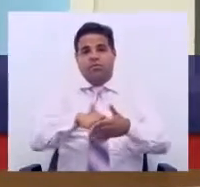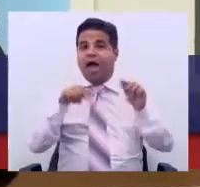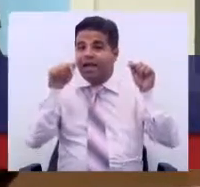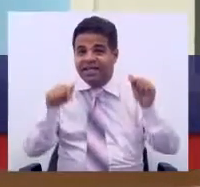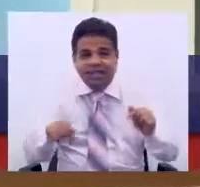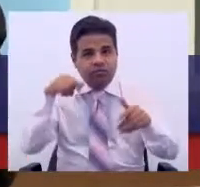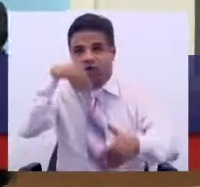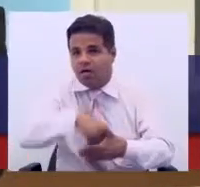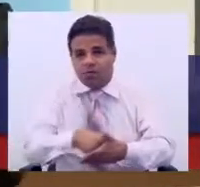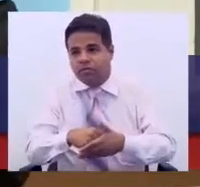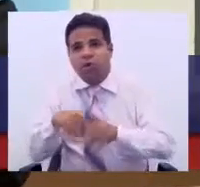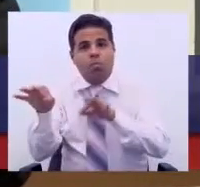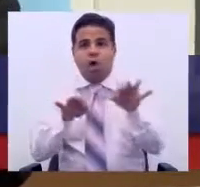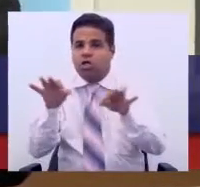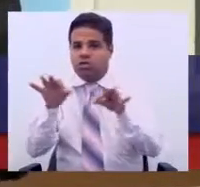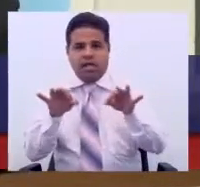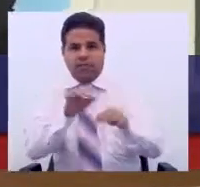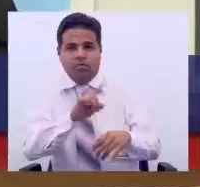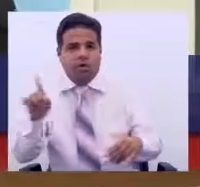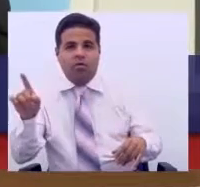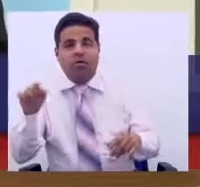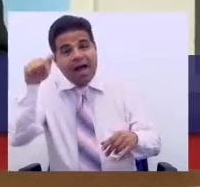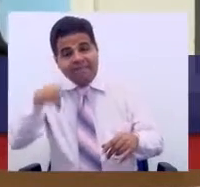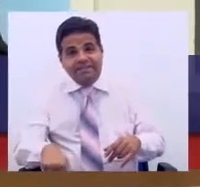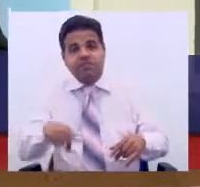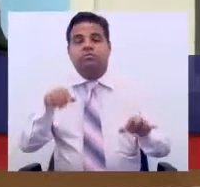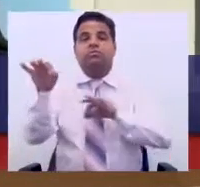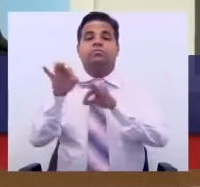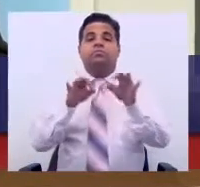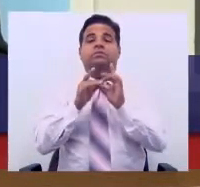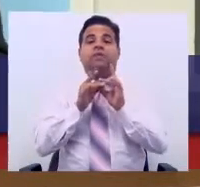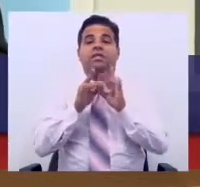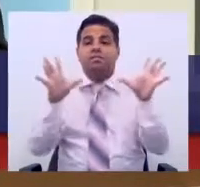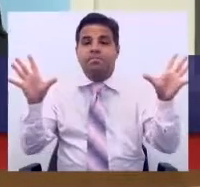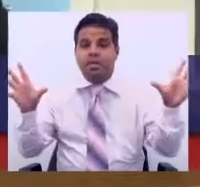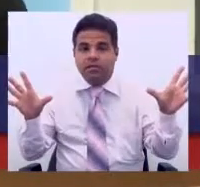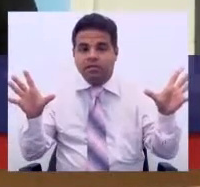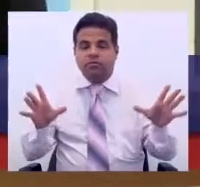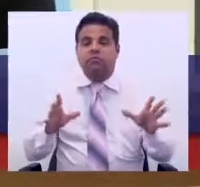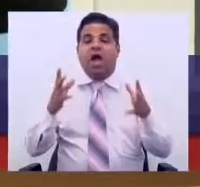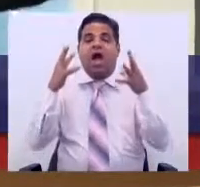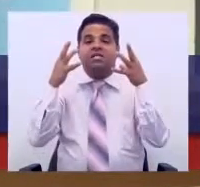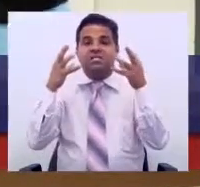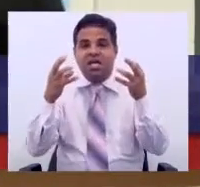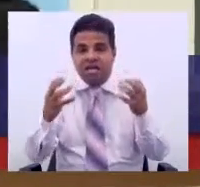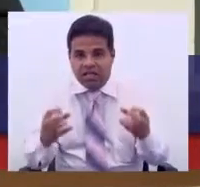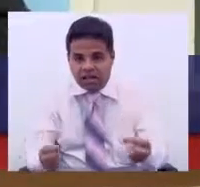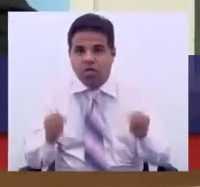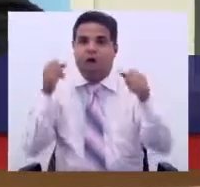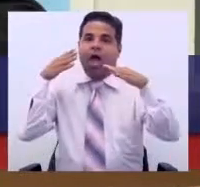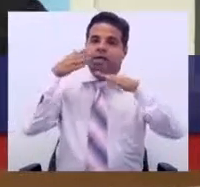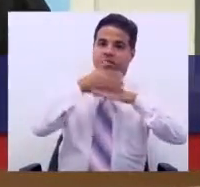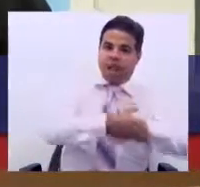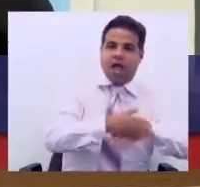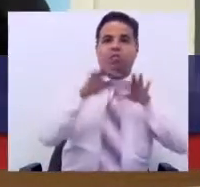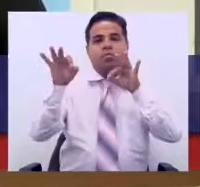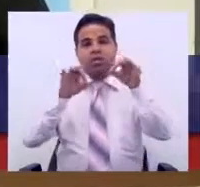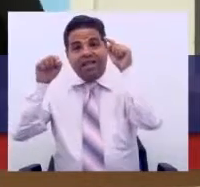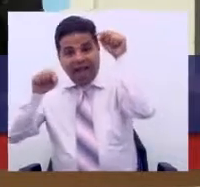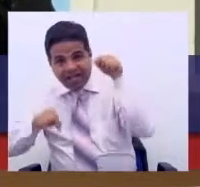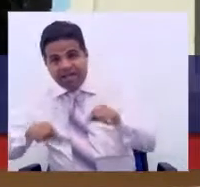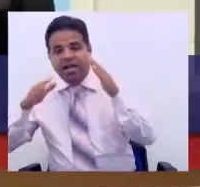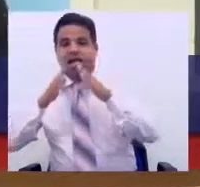estamos votando o projeto em si, nós estamos deliberando, aceitando a entrada desse projeto na casa